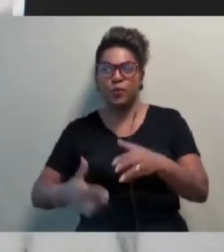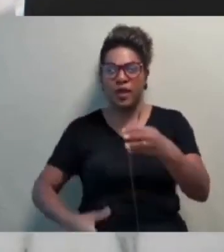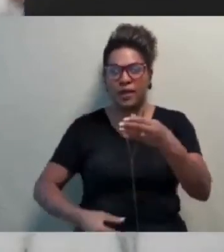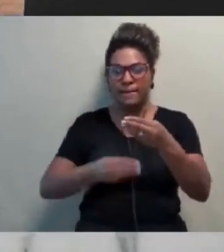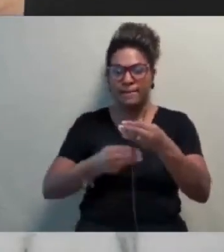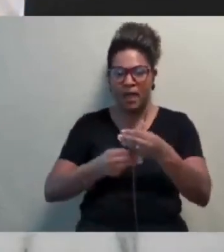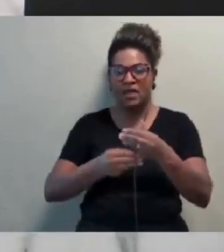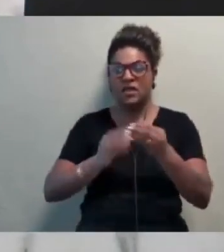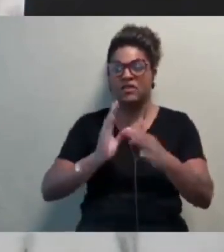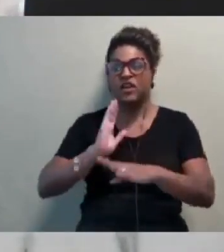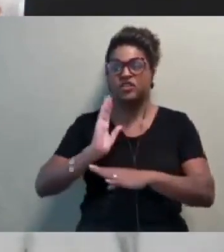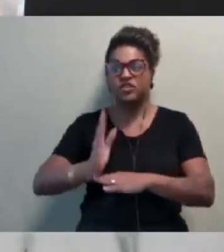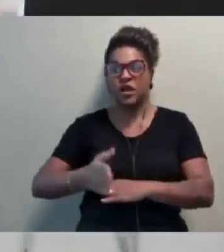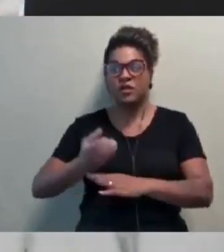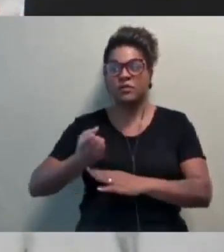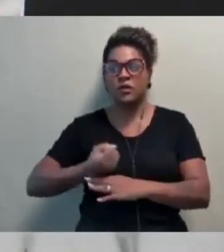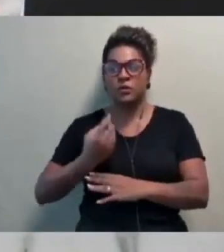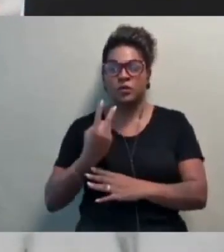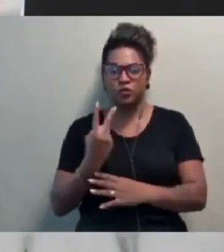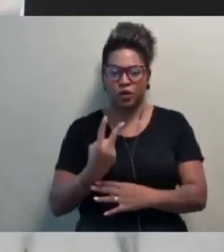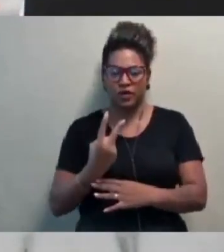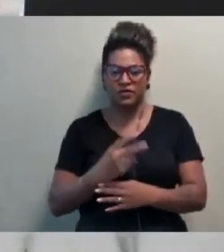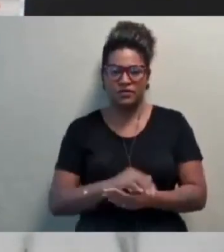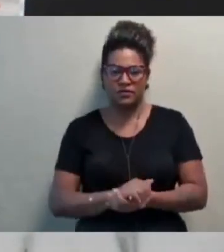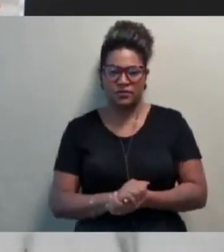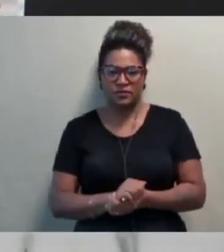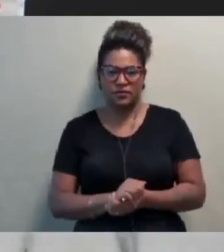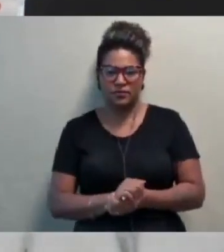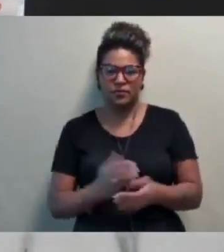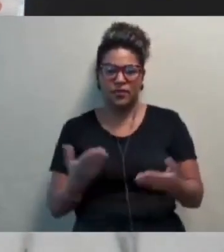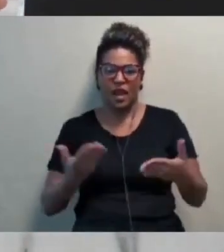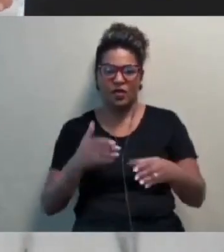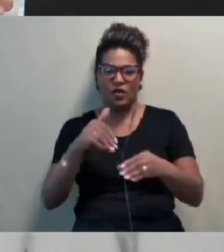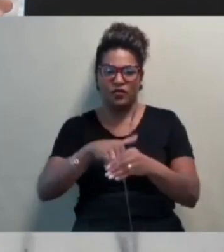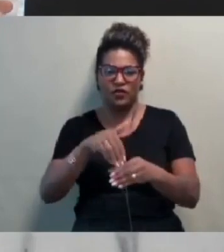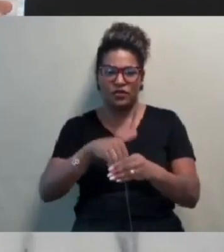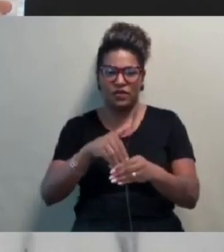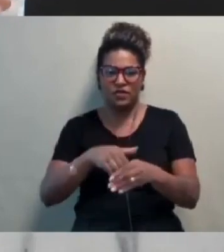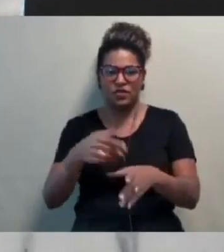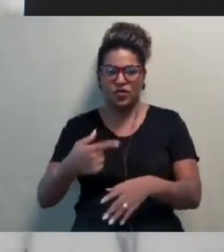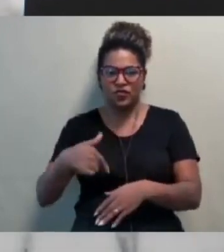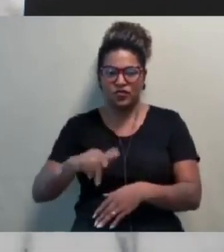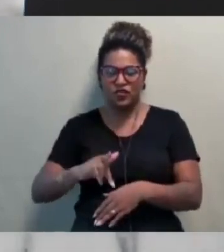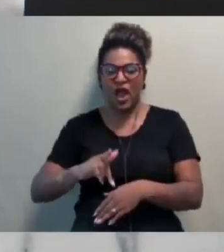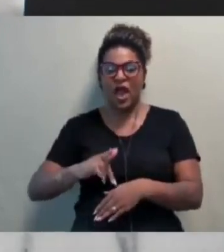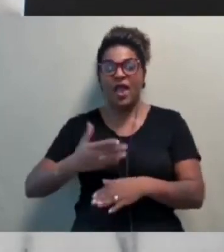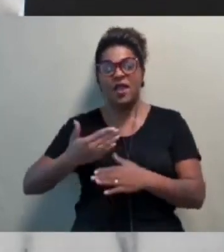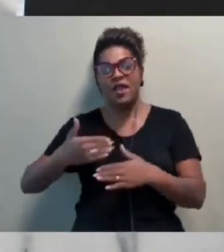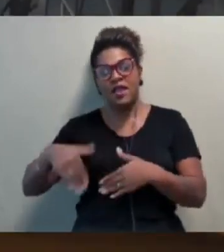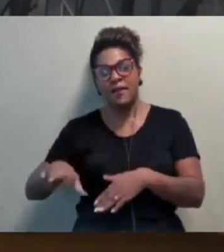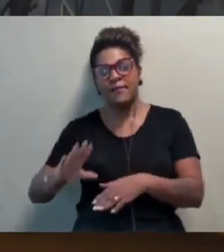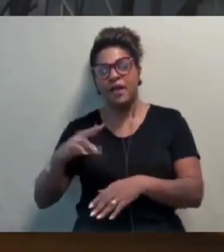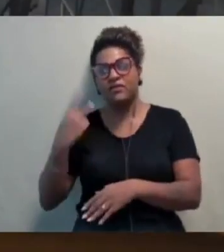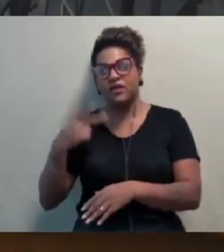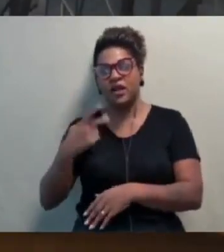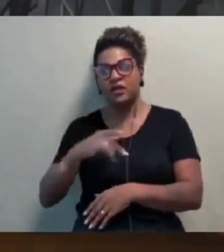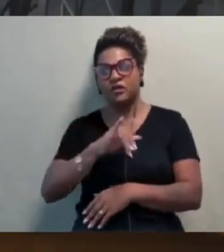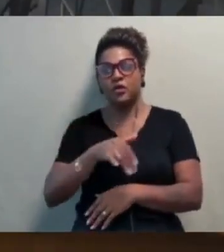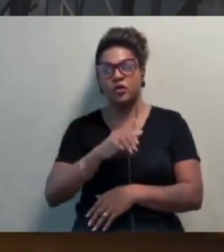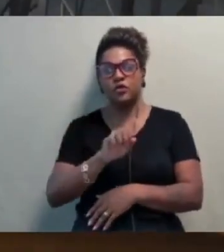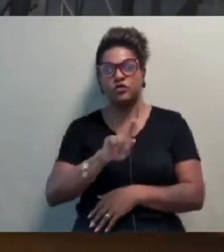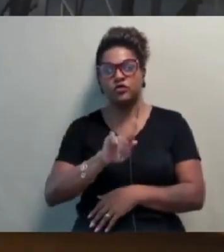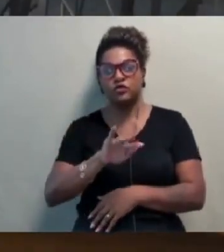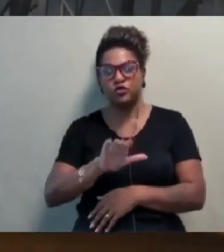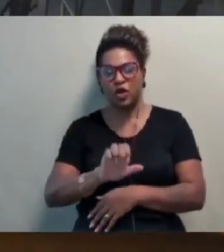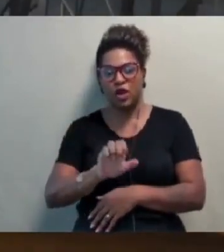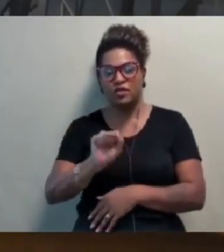número 2, correto? Em votação, para encaminhar a votação, vereador Jorge Santos. Obrigado,